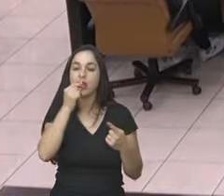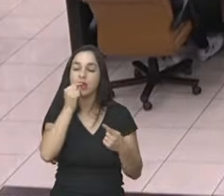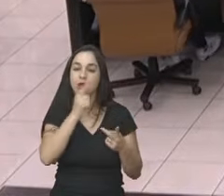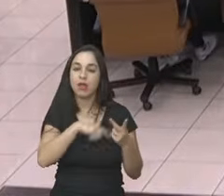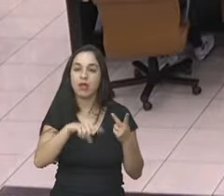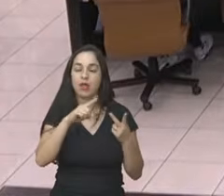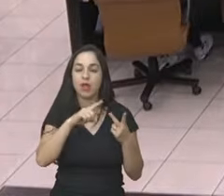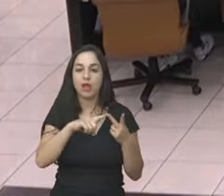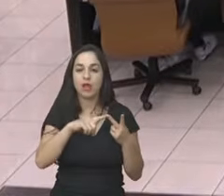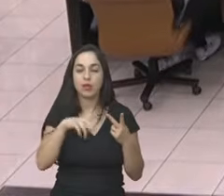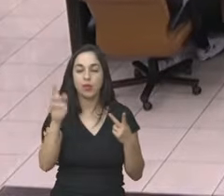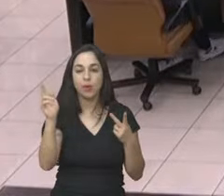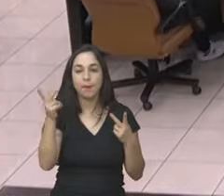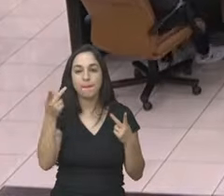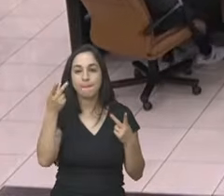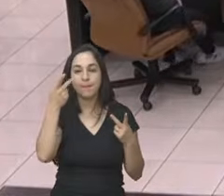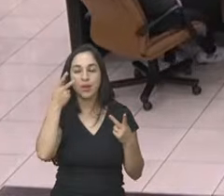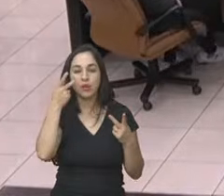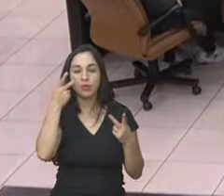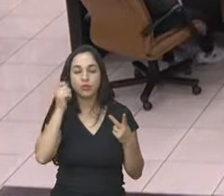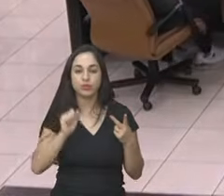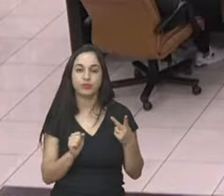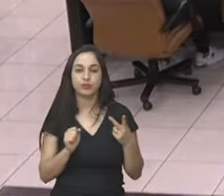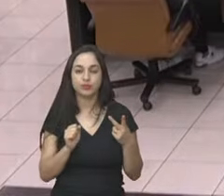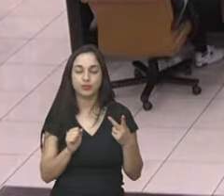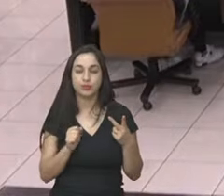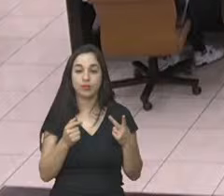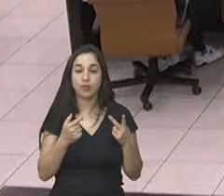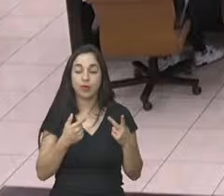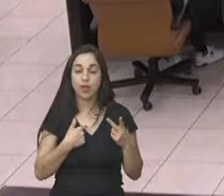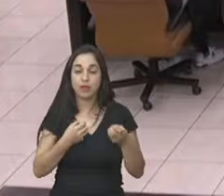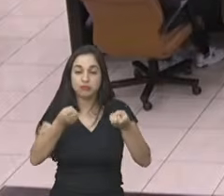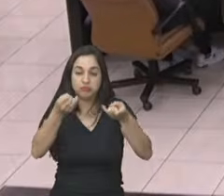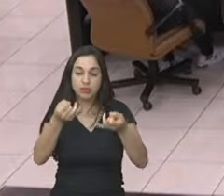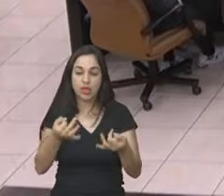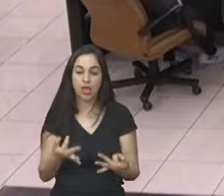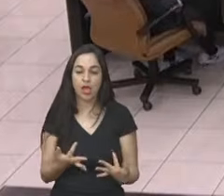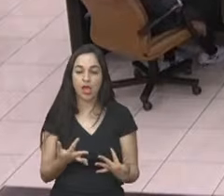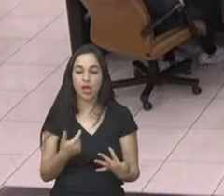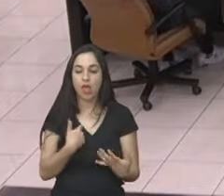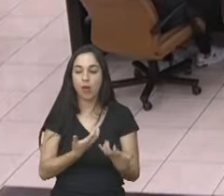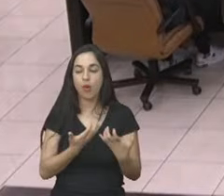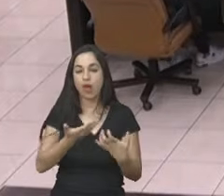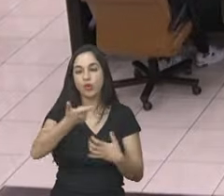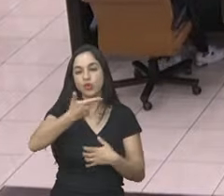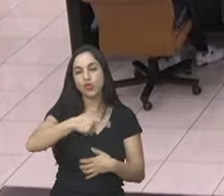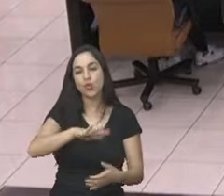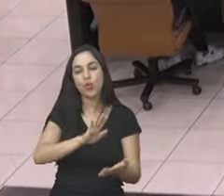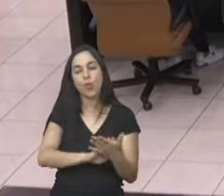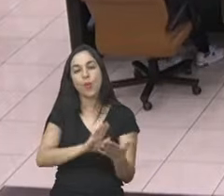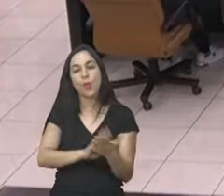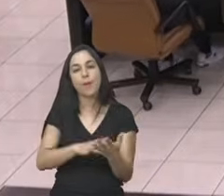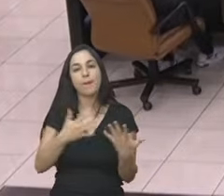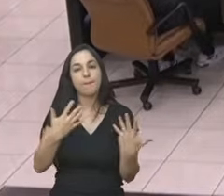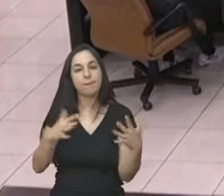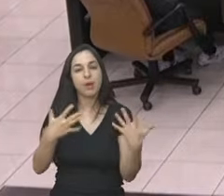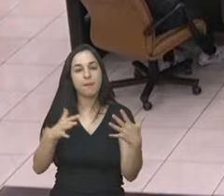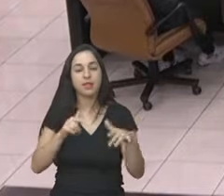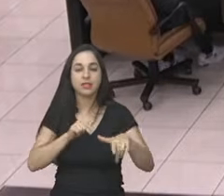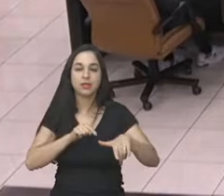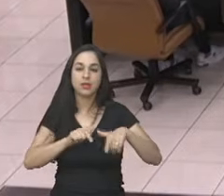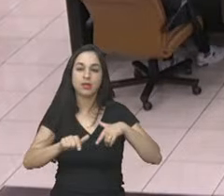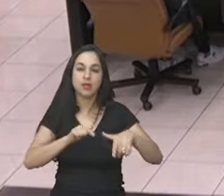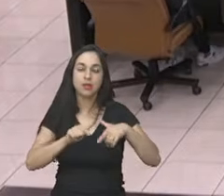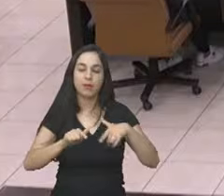vota o vereador Paulinho dos Condutores? Só justificando, senhor presidente, queria aqui mais uma vez parabenizar pelo trabalho,